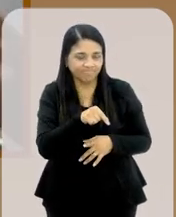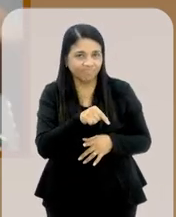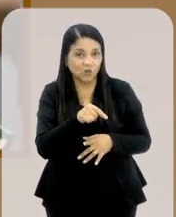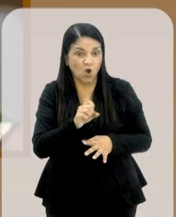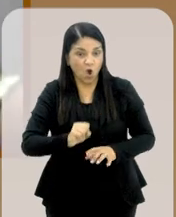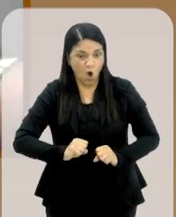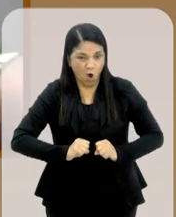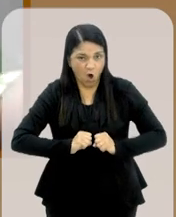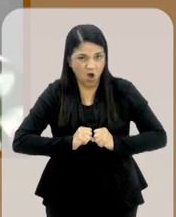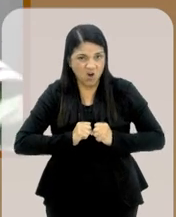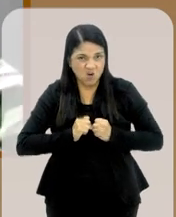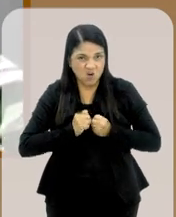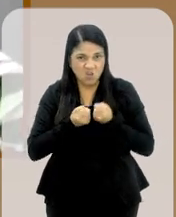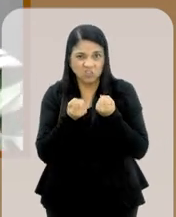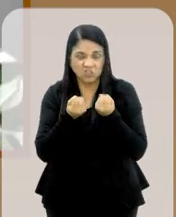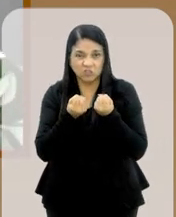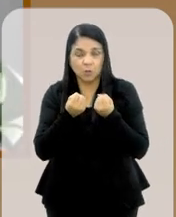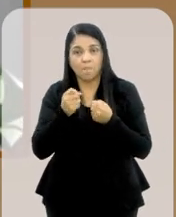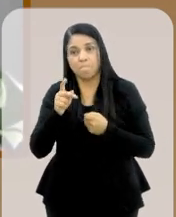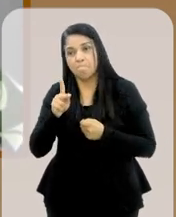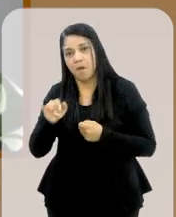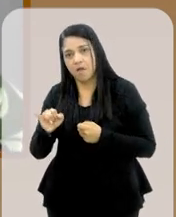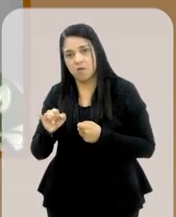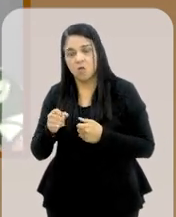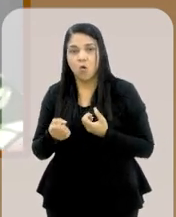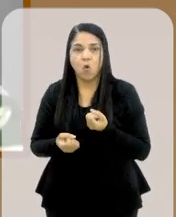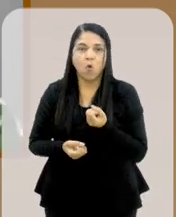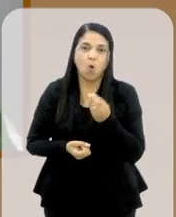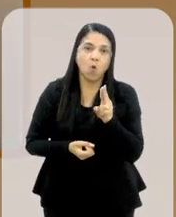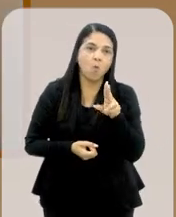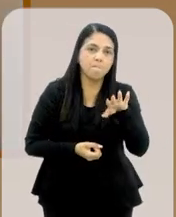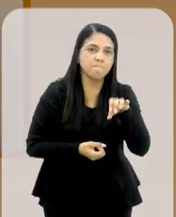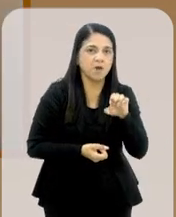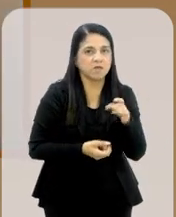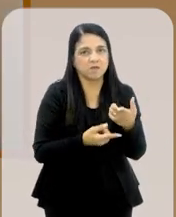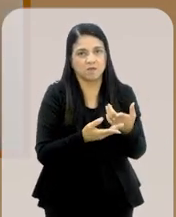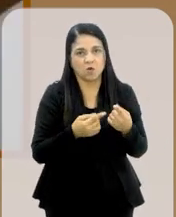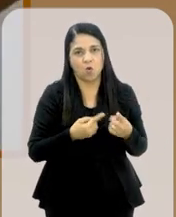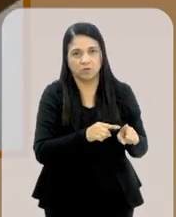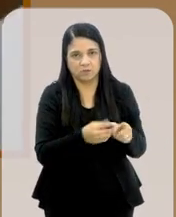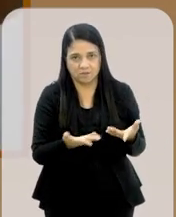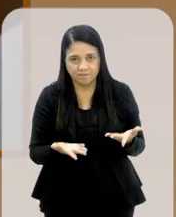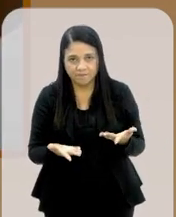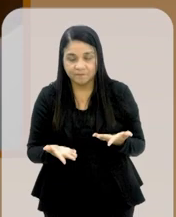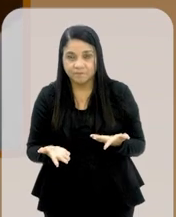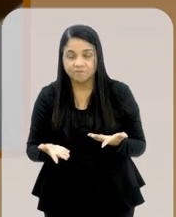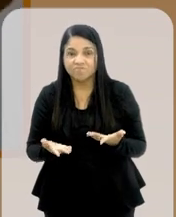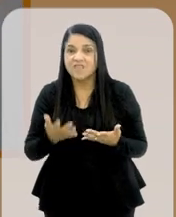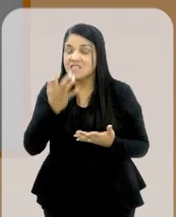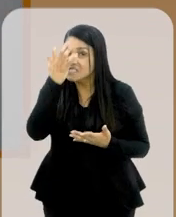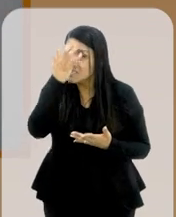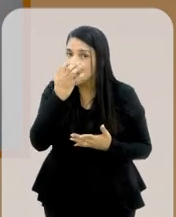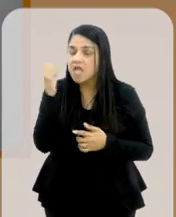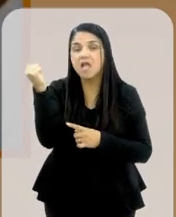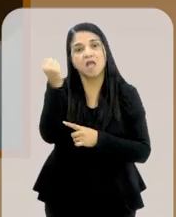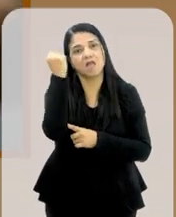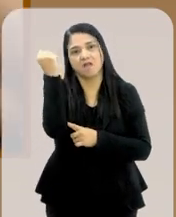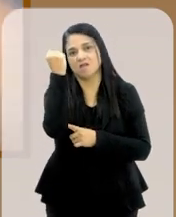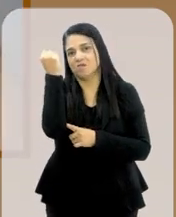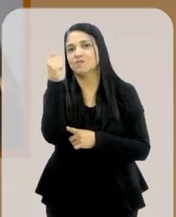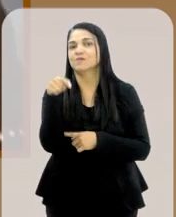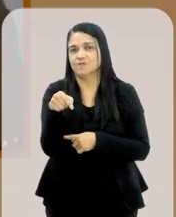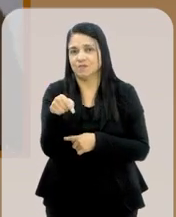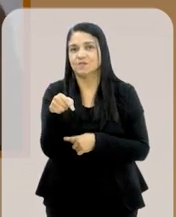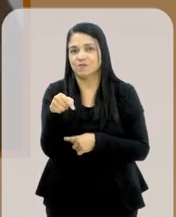para criar ódio para ou o pai ou para a mãe. Um problema tão sério.